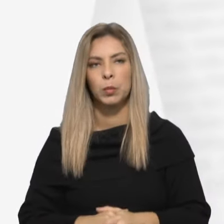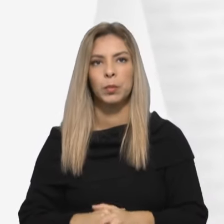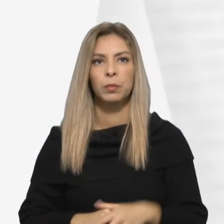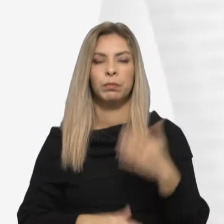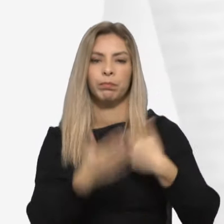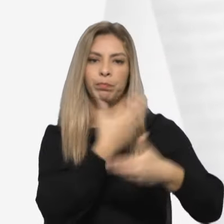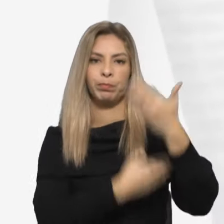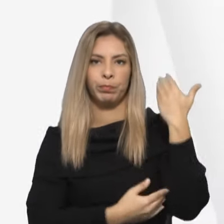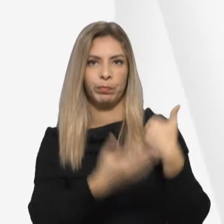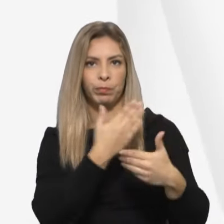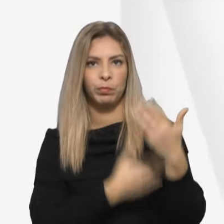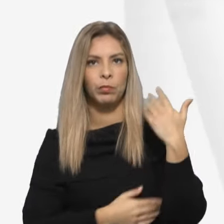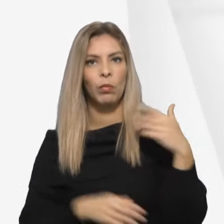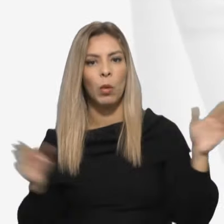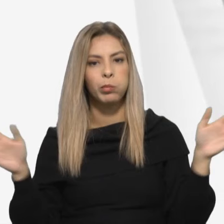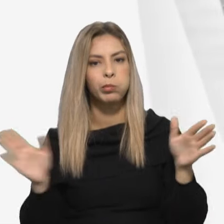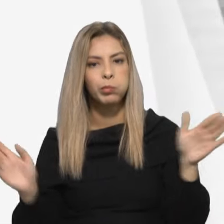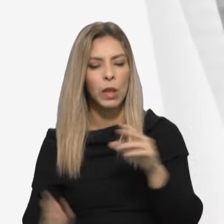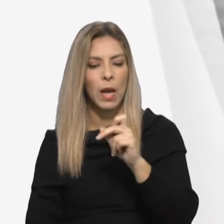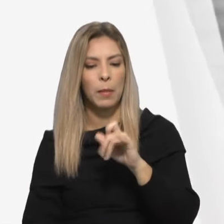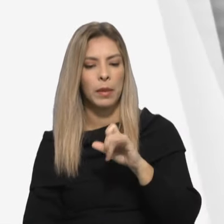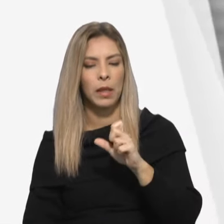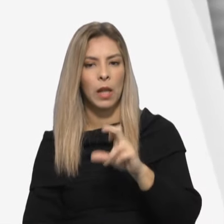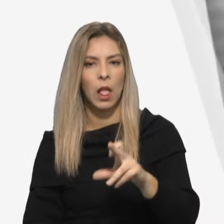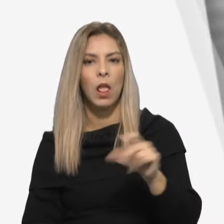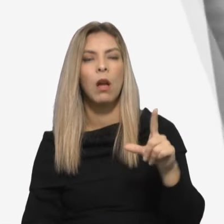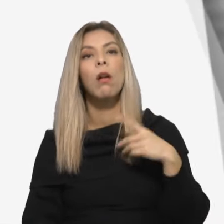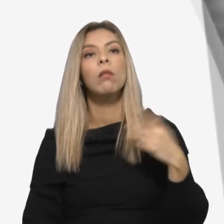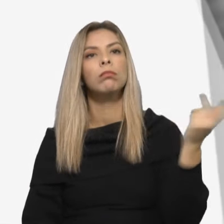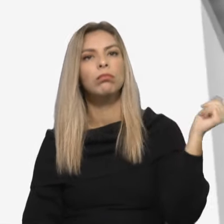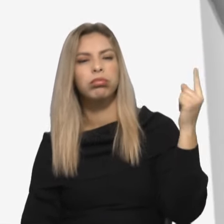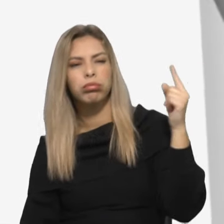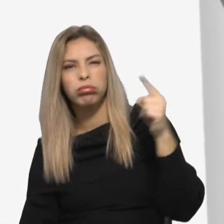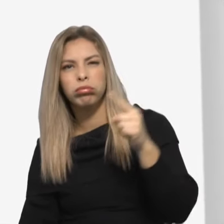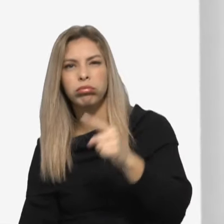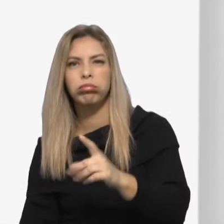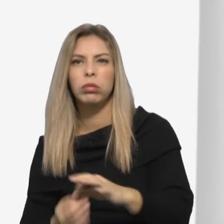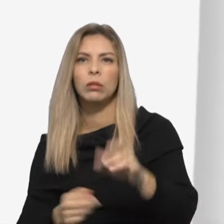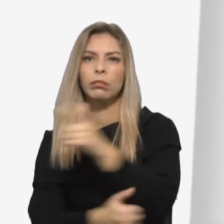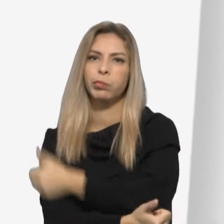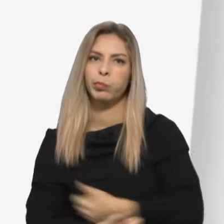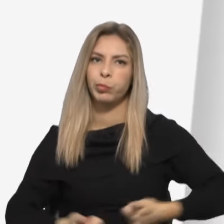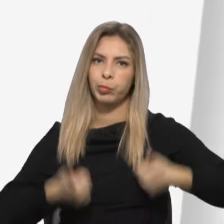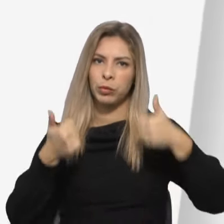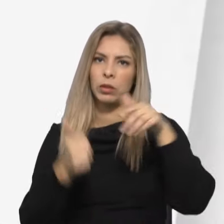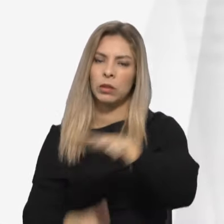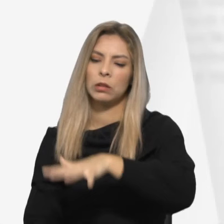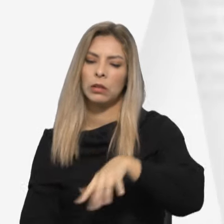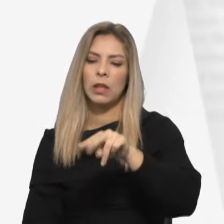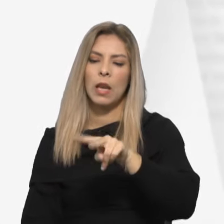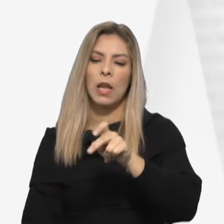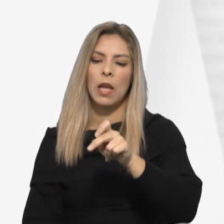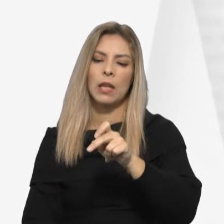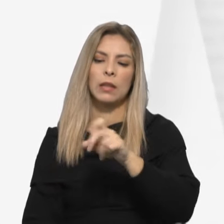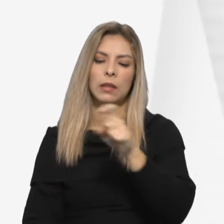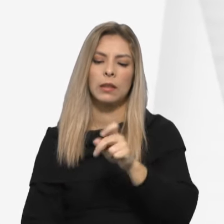Naquele tempo, o anjo Gabriel foi enviado por Deus a uma cidade da Galileia chamada Nazaré, a uma virgem desposada com